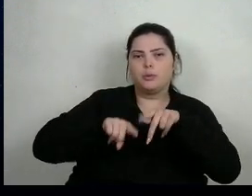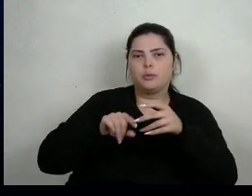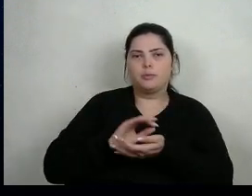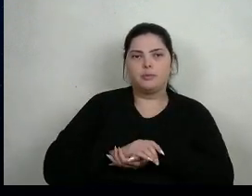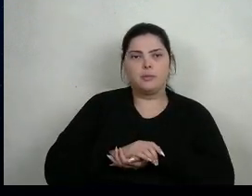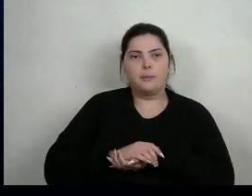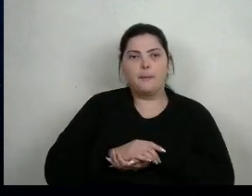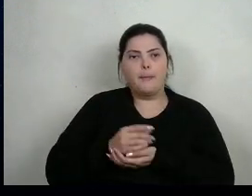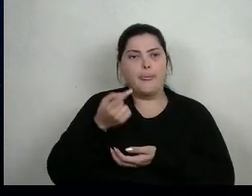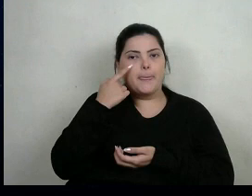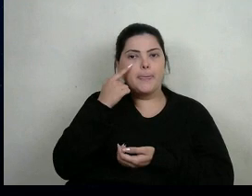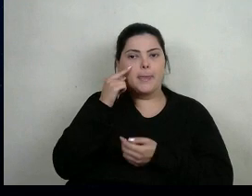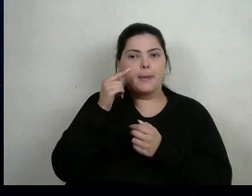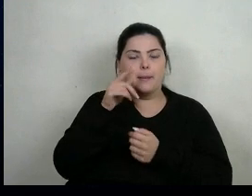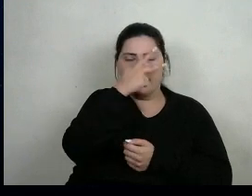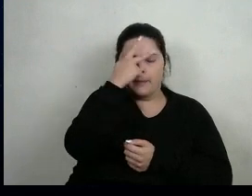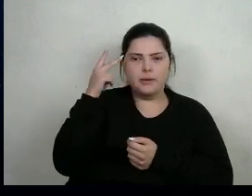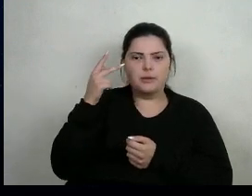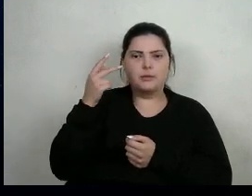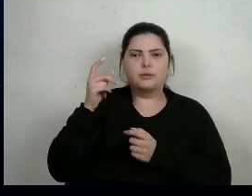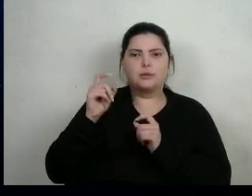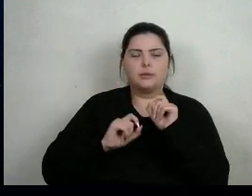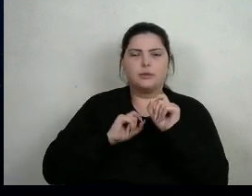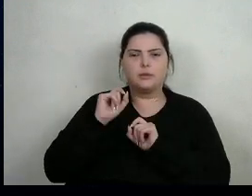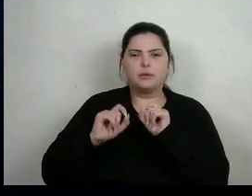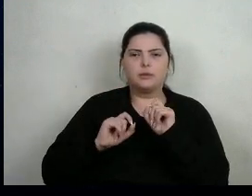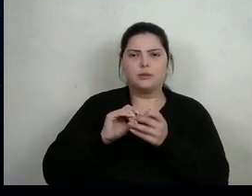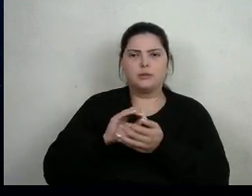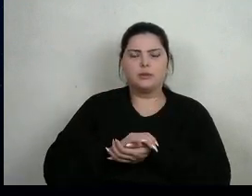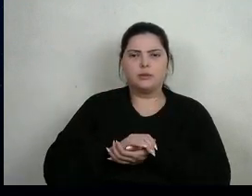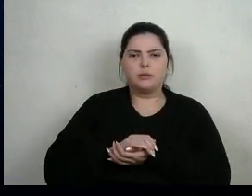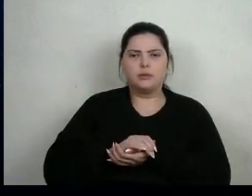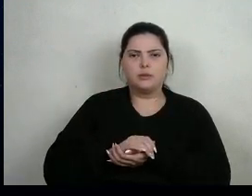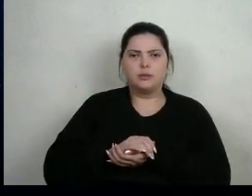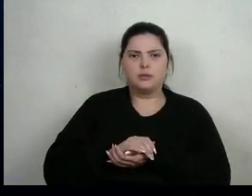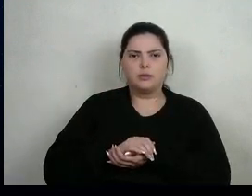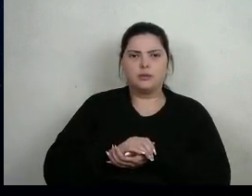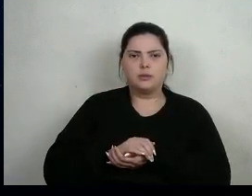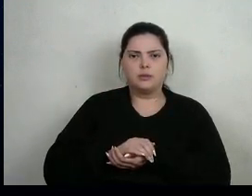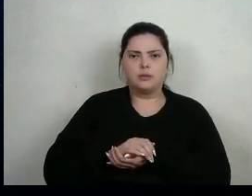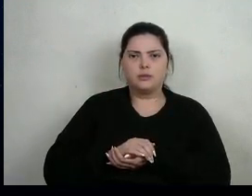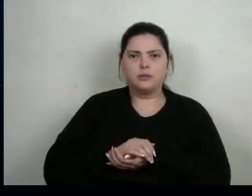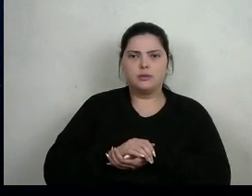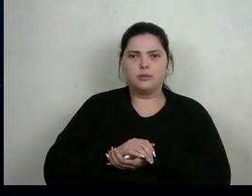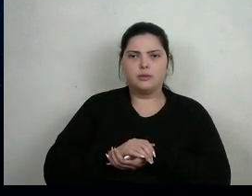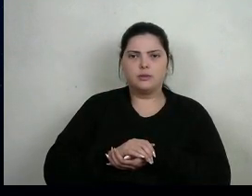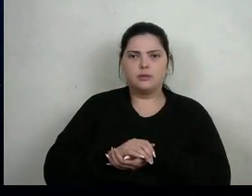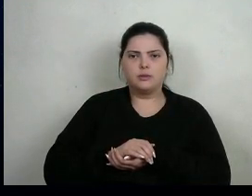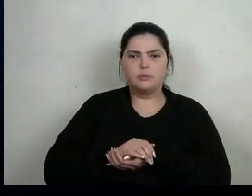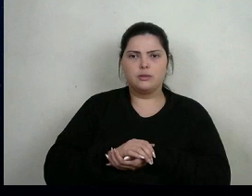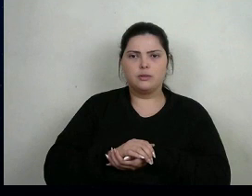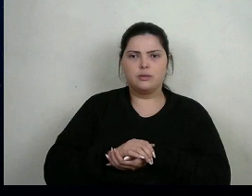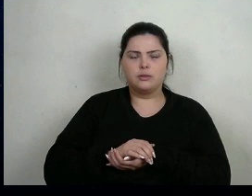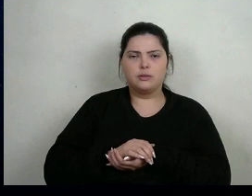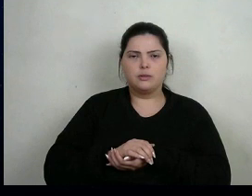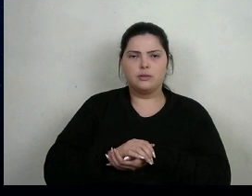apenas na pessoa é uma tremenda para não dizer outra coisa